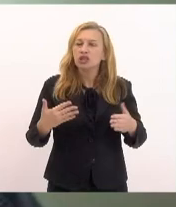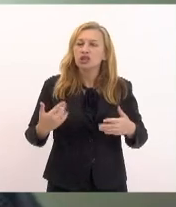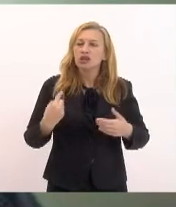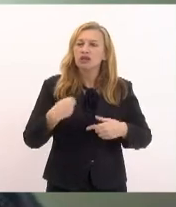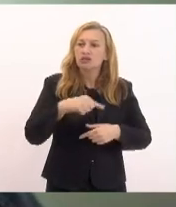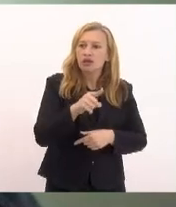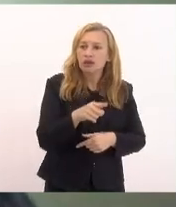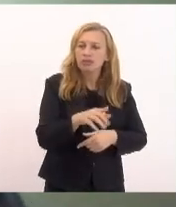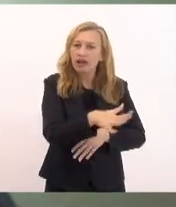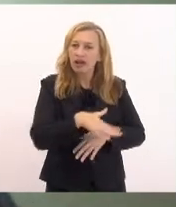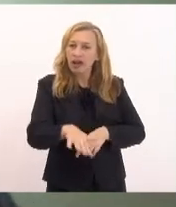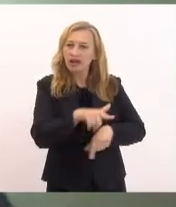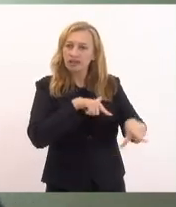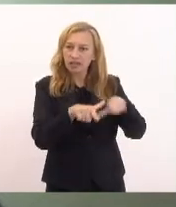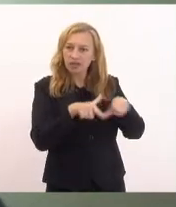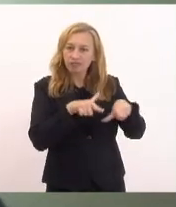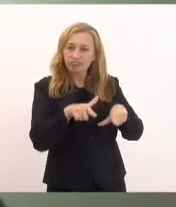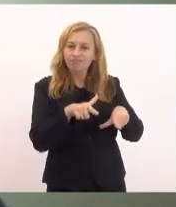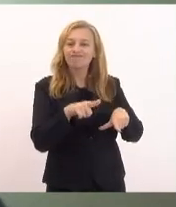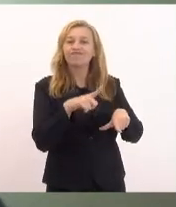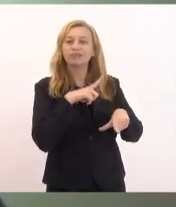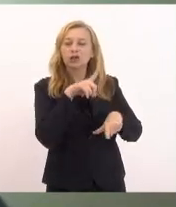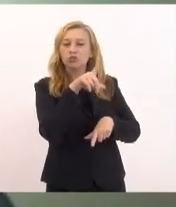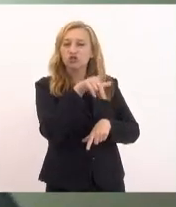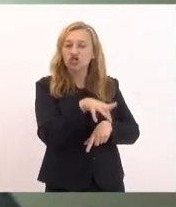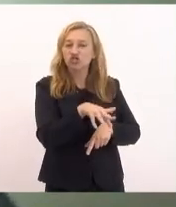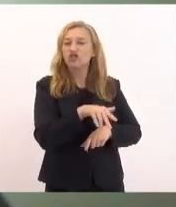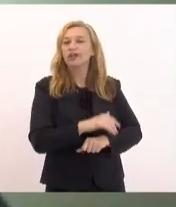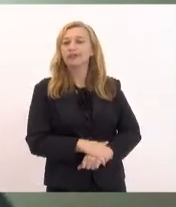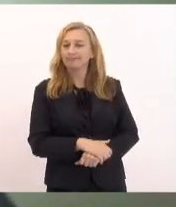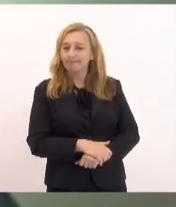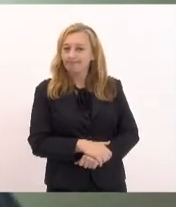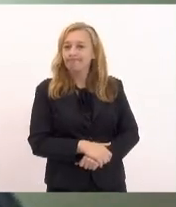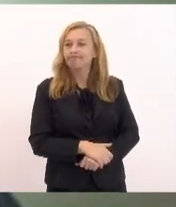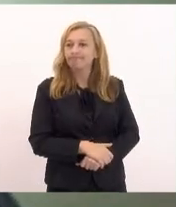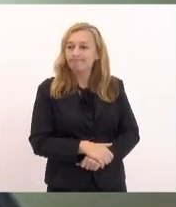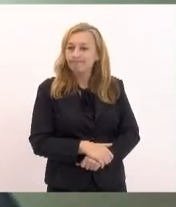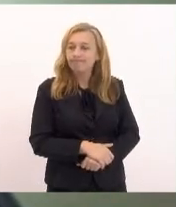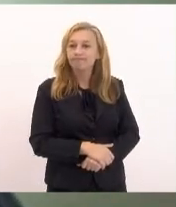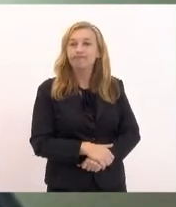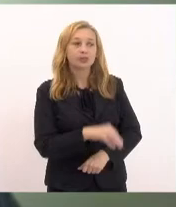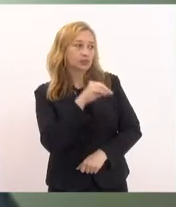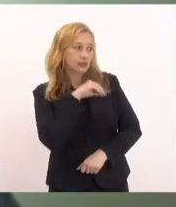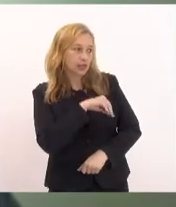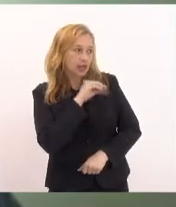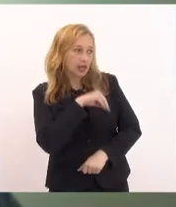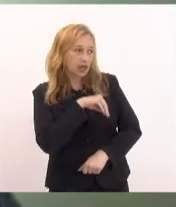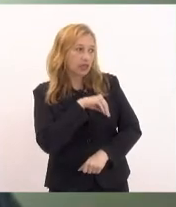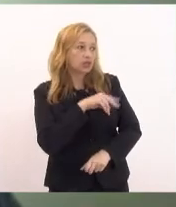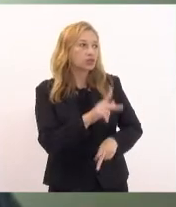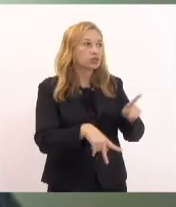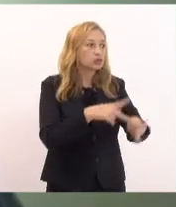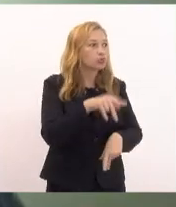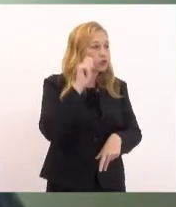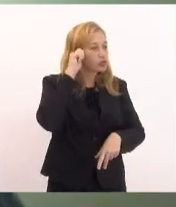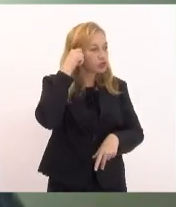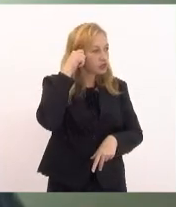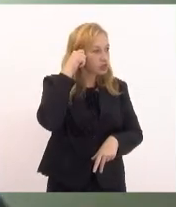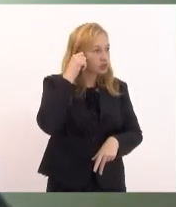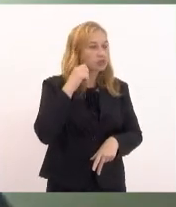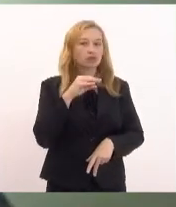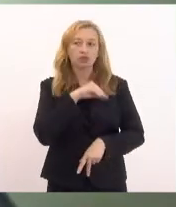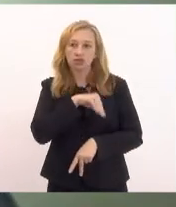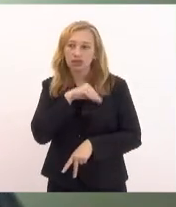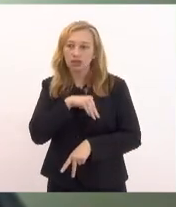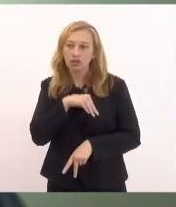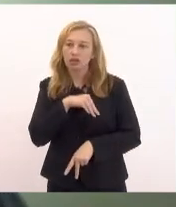de trabalho, há uma diferença abissal entre salários da população negra e o salário